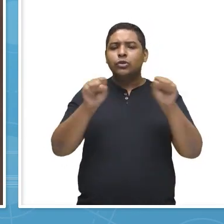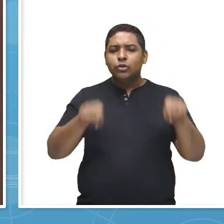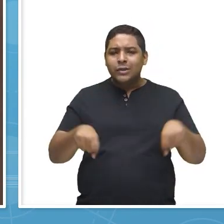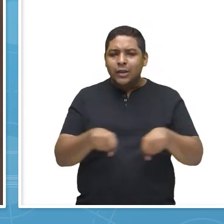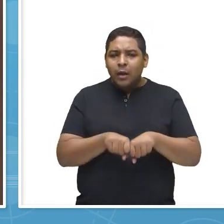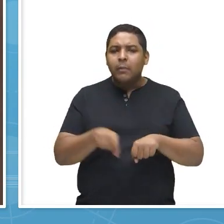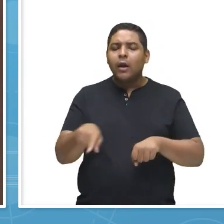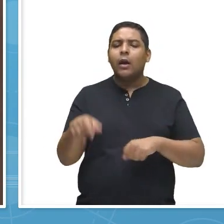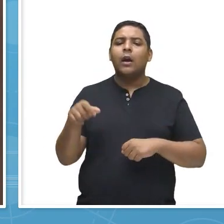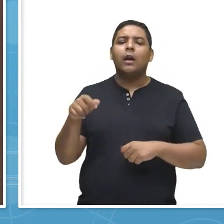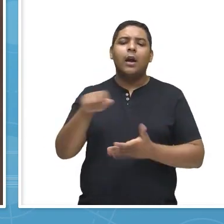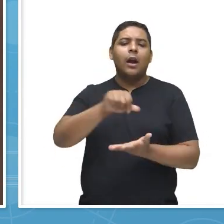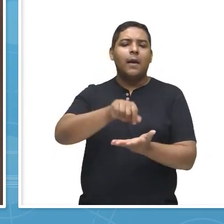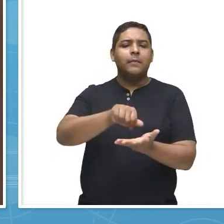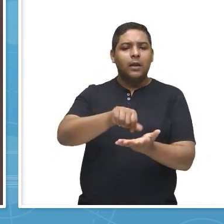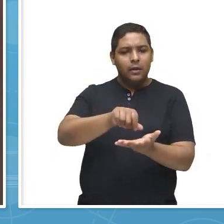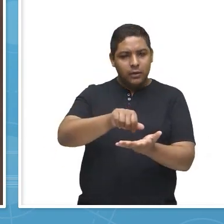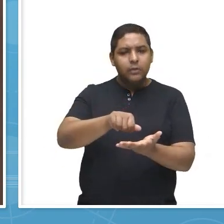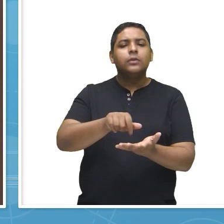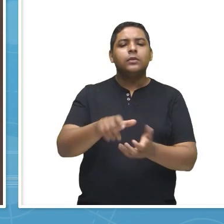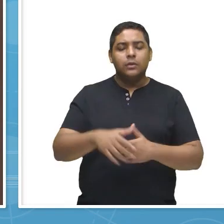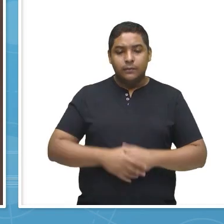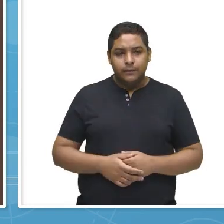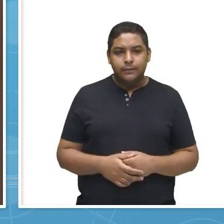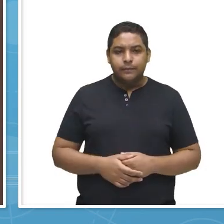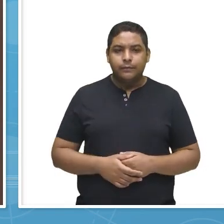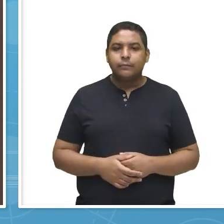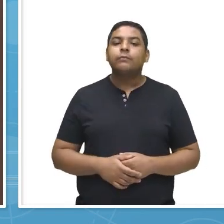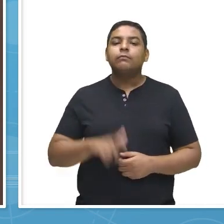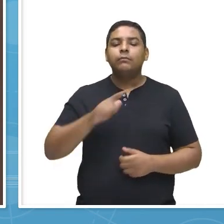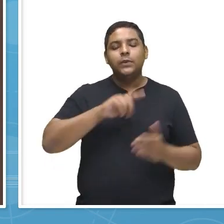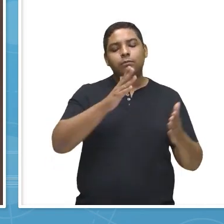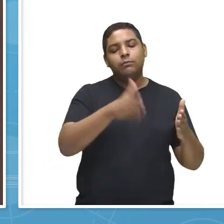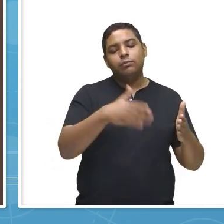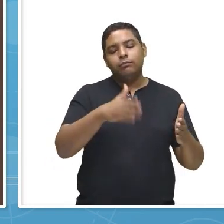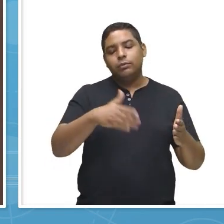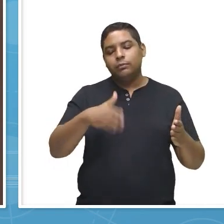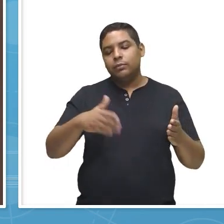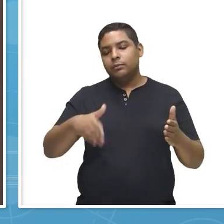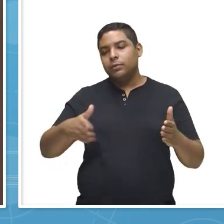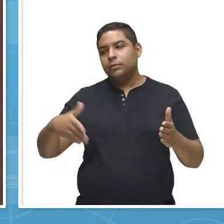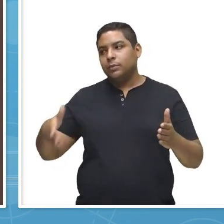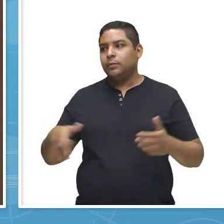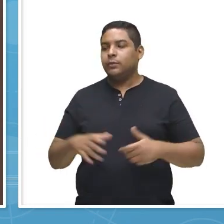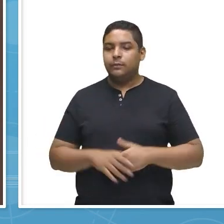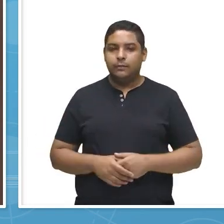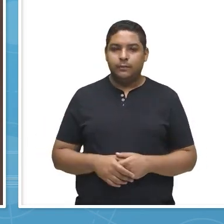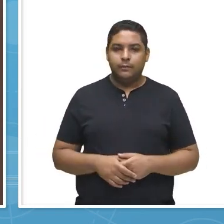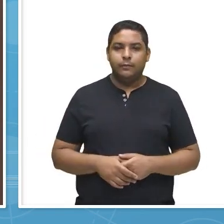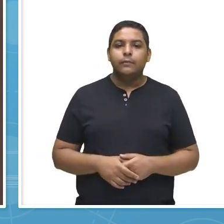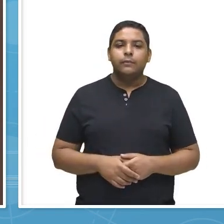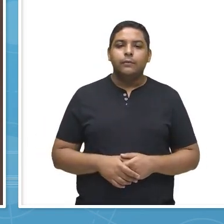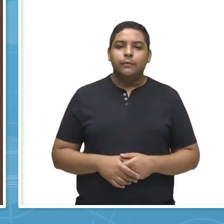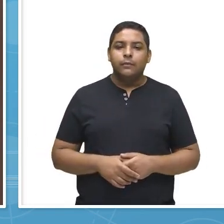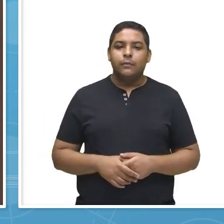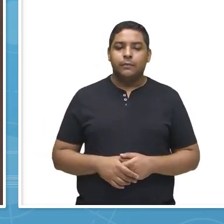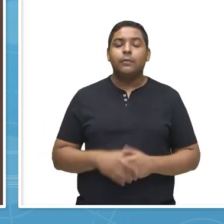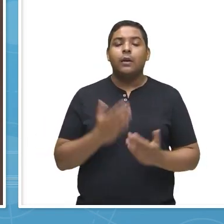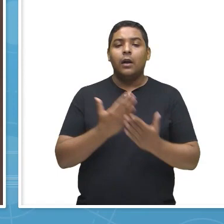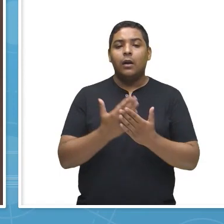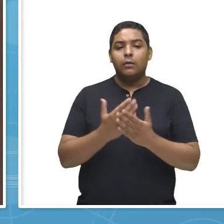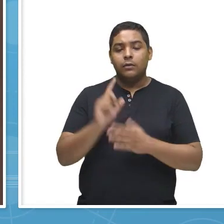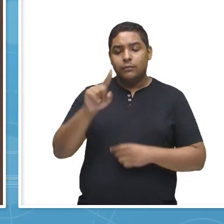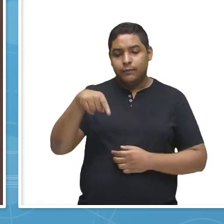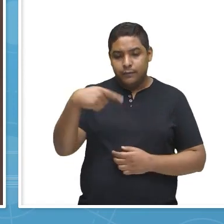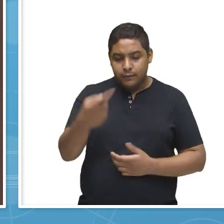fases. Nem todas as fases estudaremos hoje, porque, né, em uma próxima aula daremos continuidade.